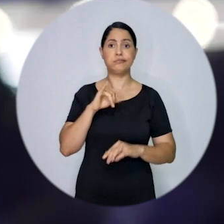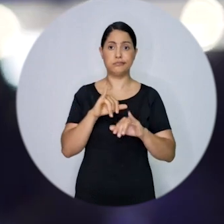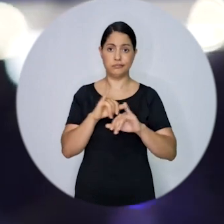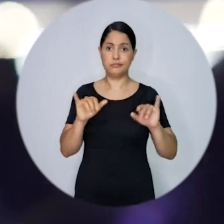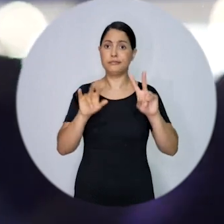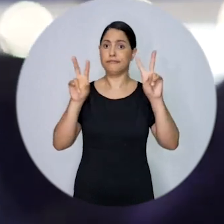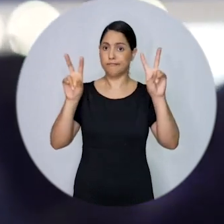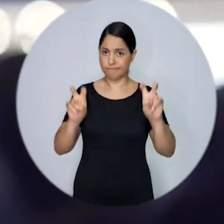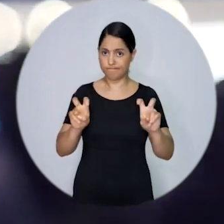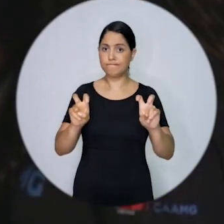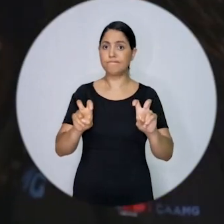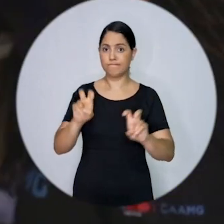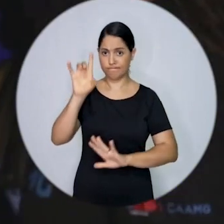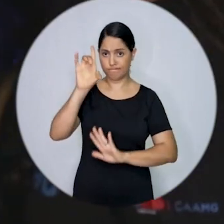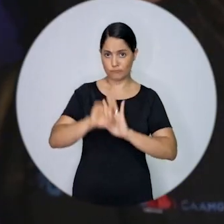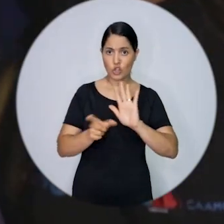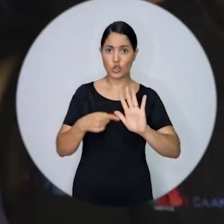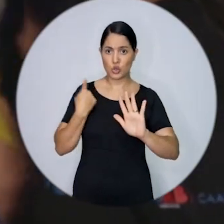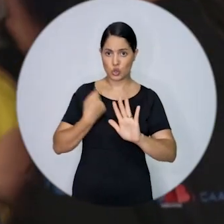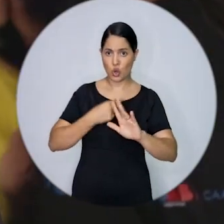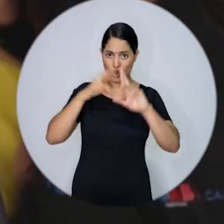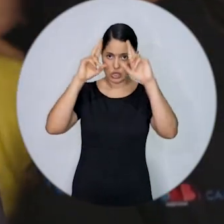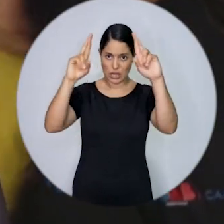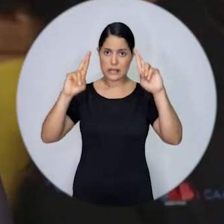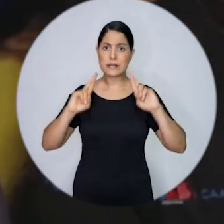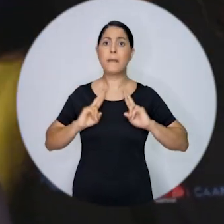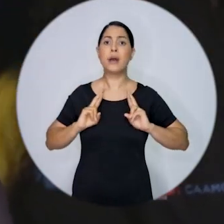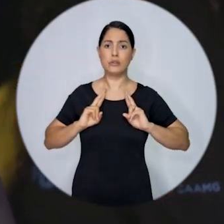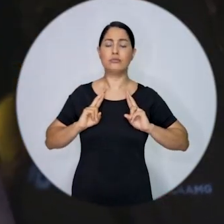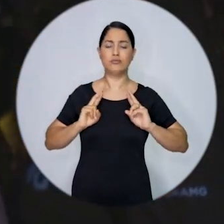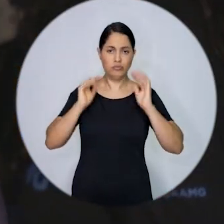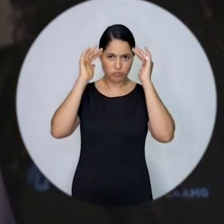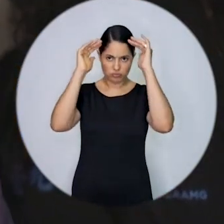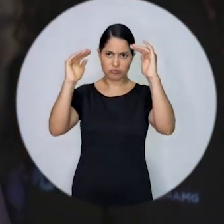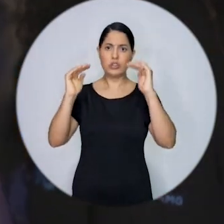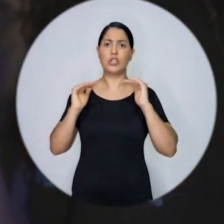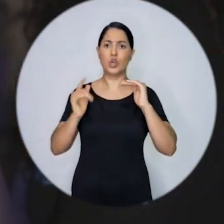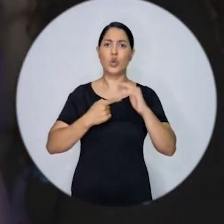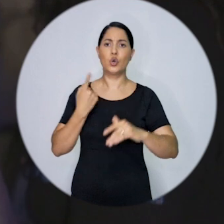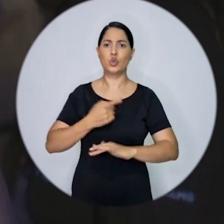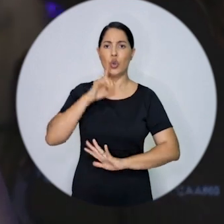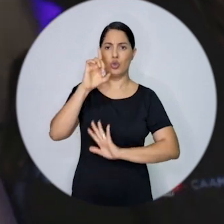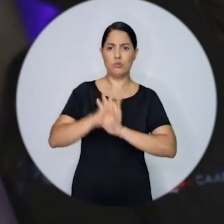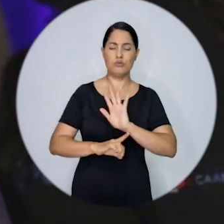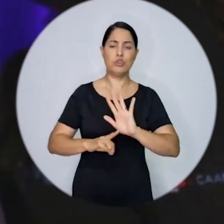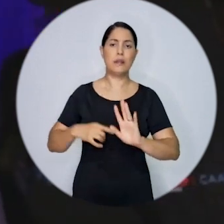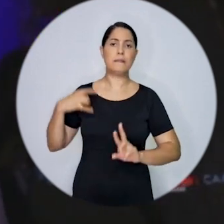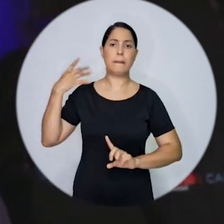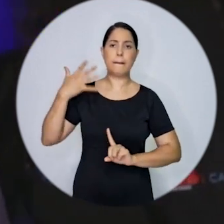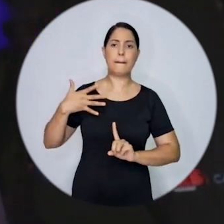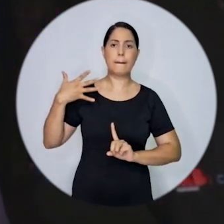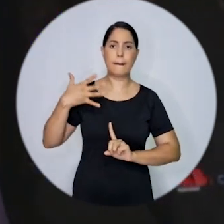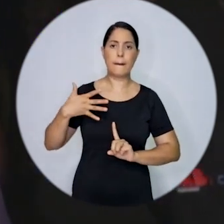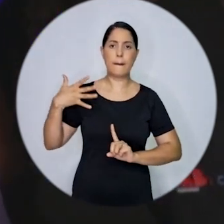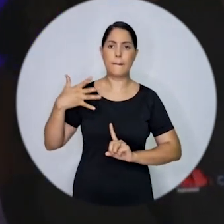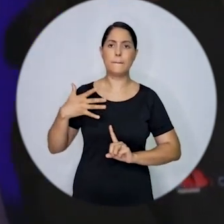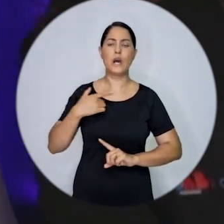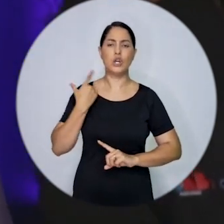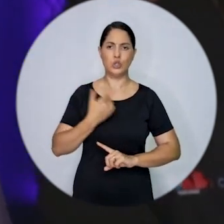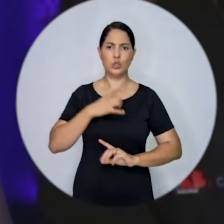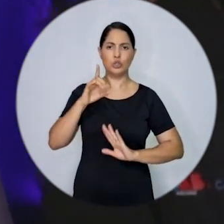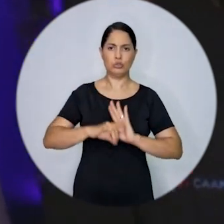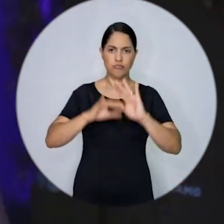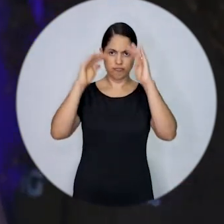toda a advocacia exigindo respeito à advocacia, exigindo o nosso direito às sustentações